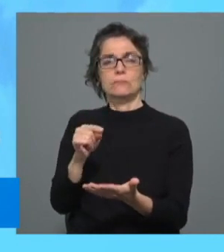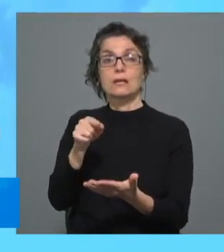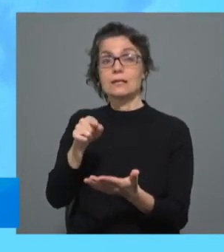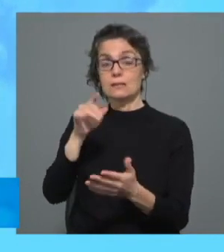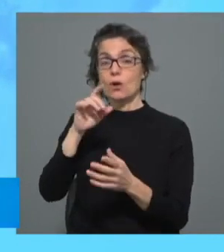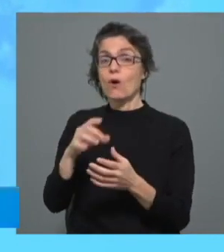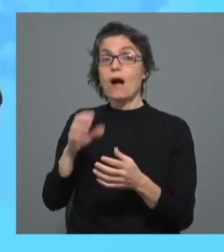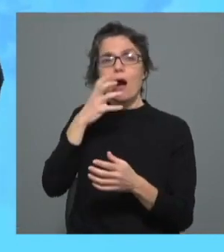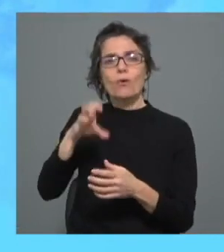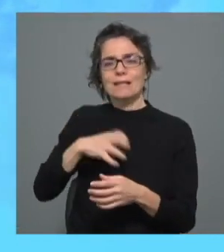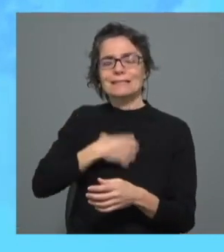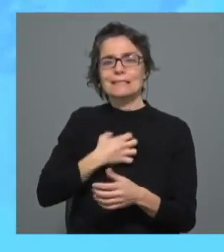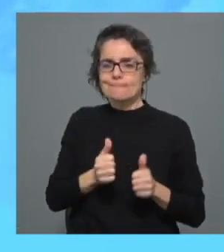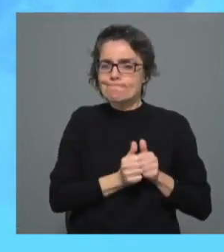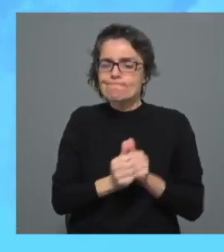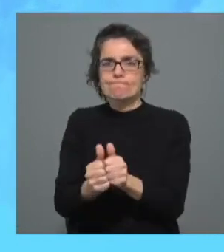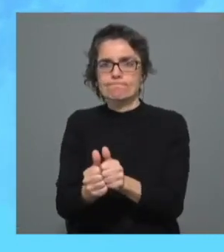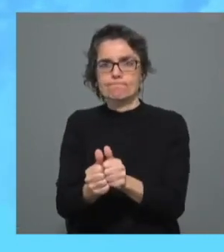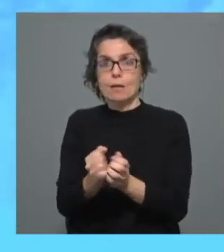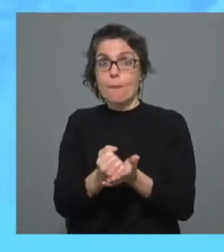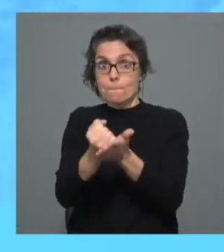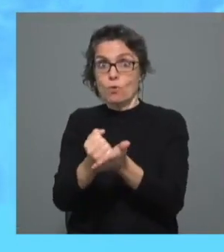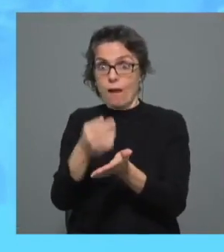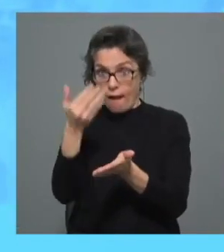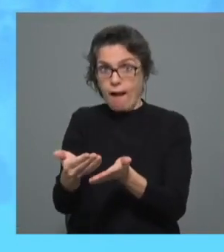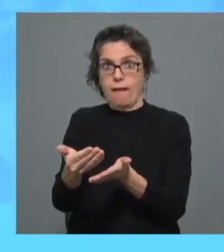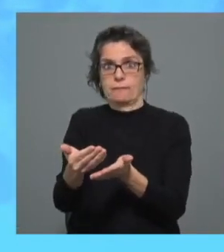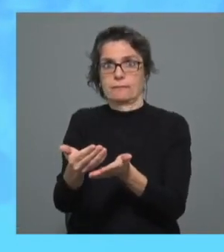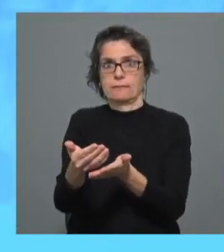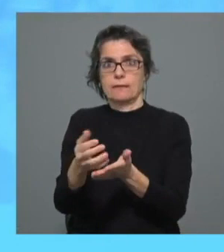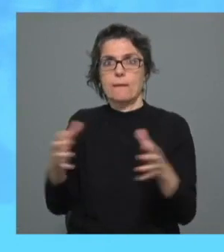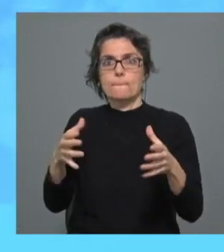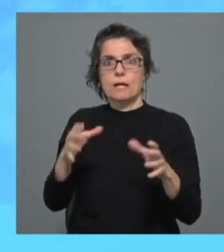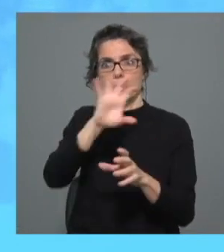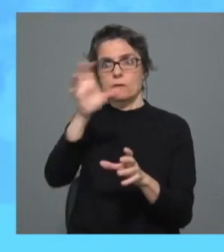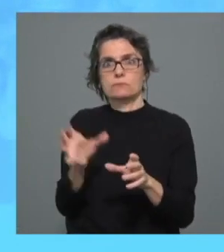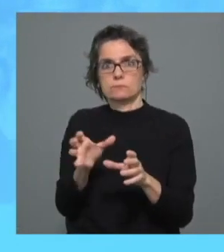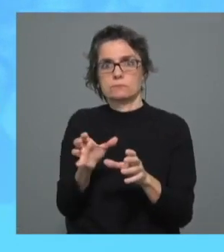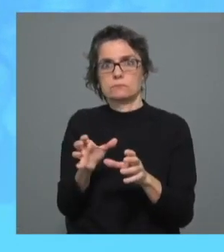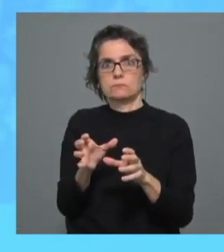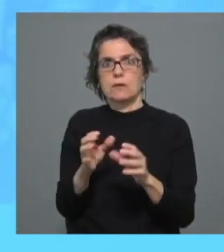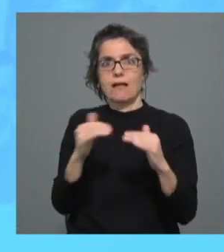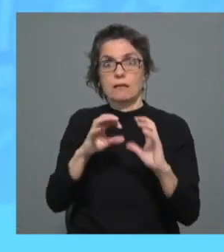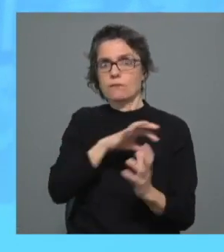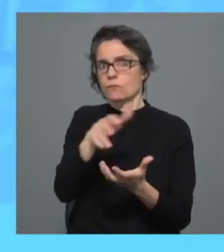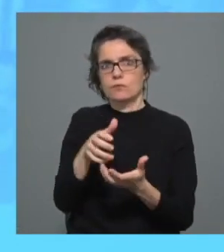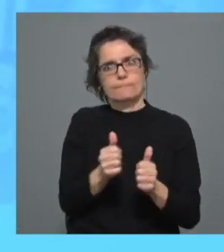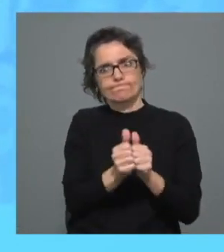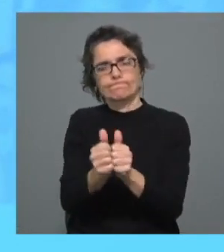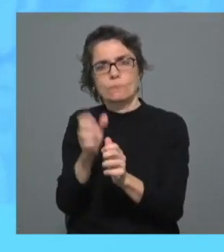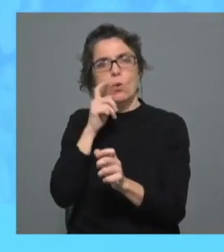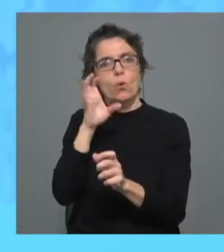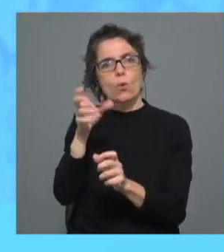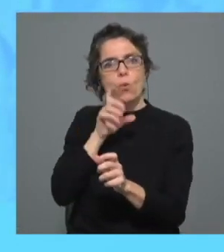Ocidente, tem consigo a larga maioria dos Estados do mundo, tem consigo as